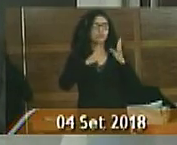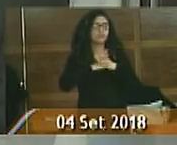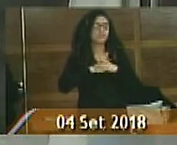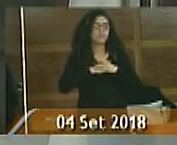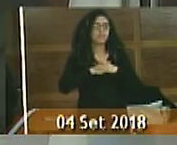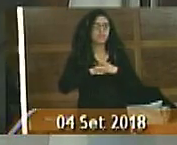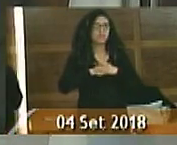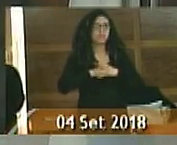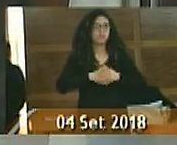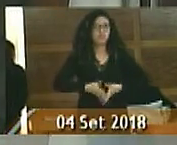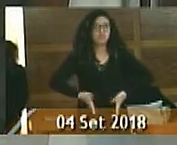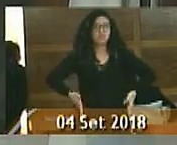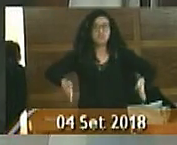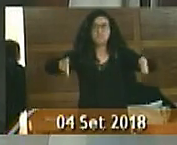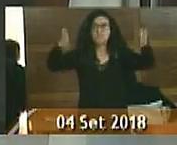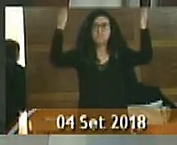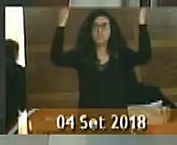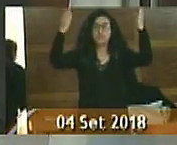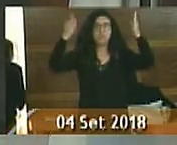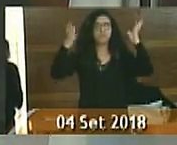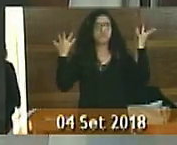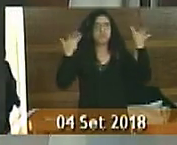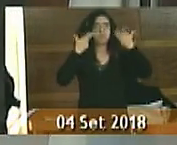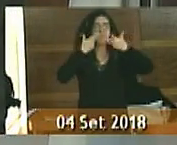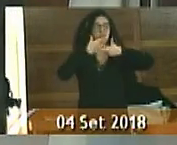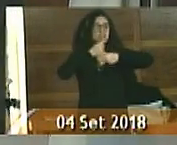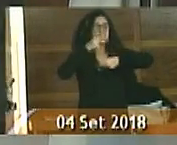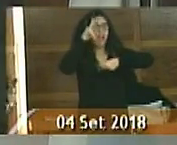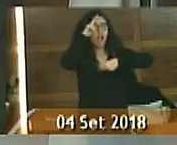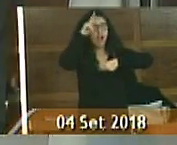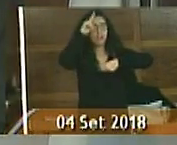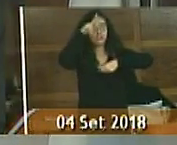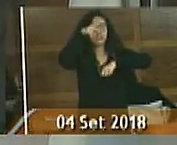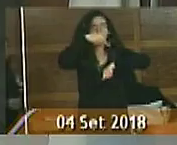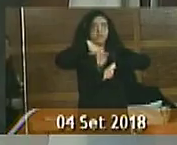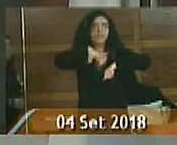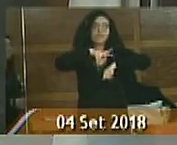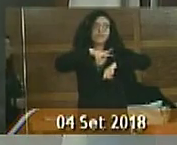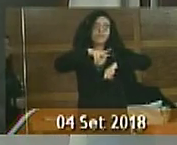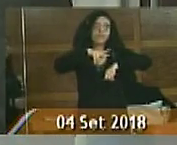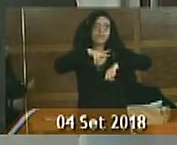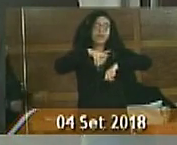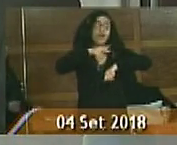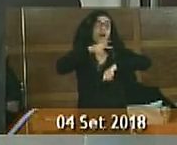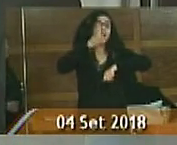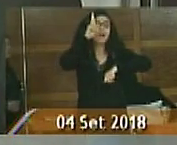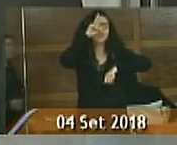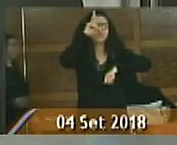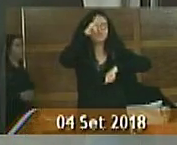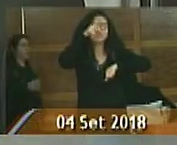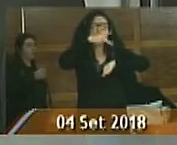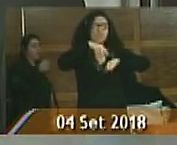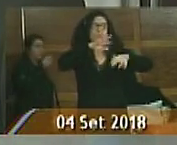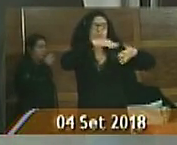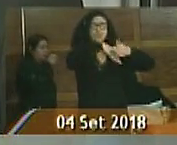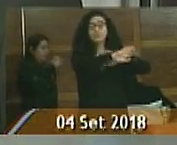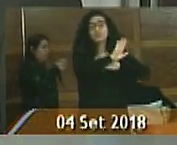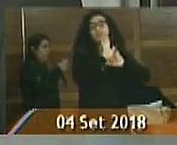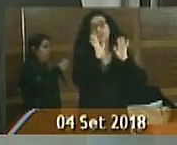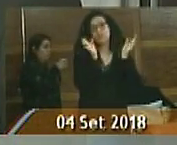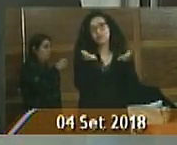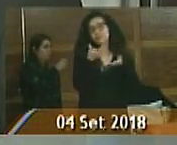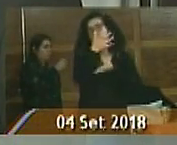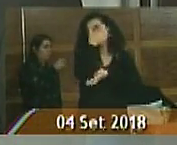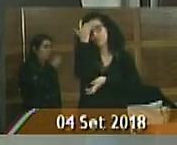Uma estrutura bonita, a história do nosso país estava ali. A história do nosso país estava ali. E hoje muita